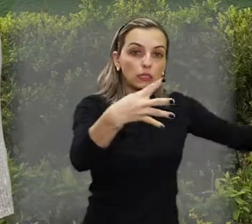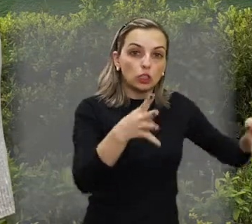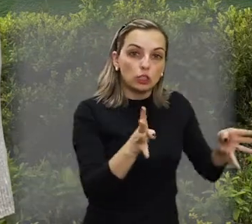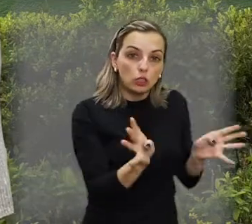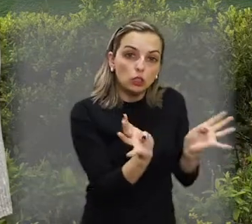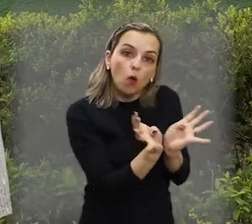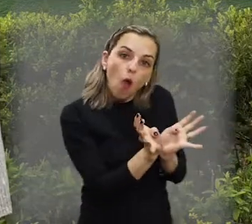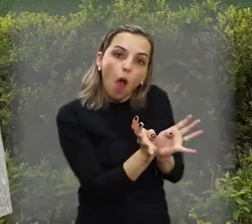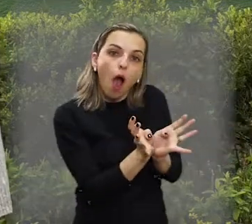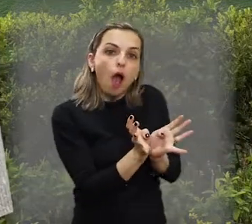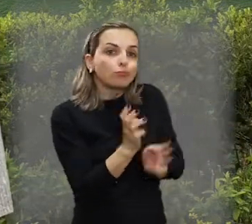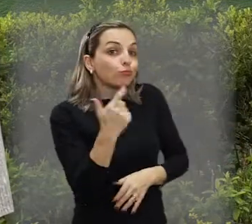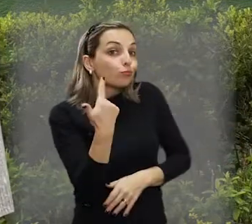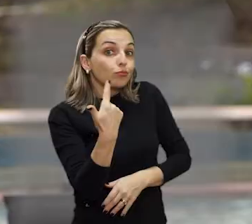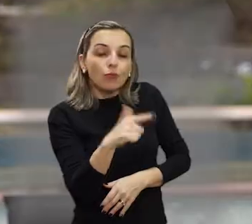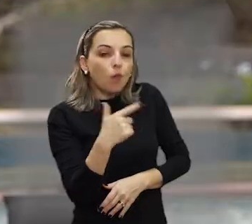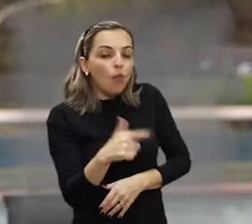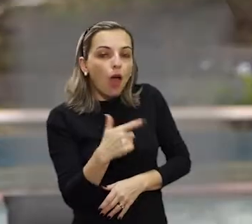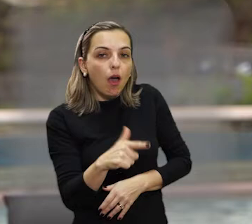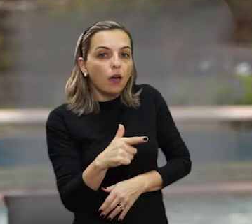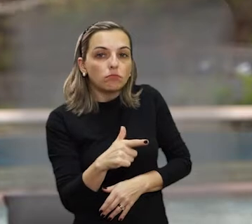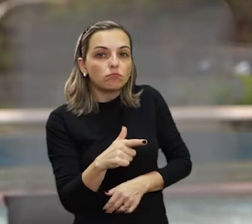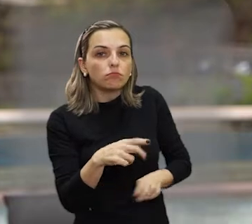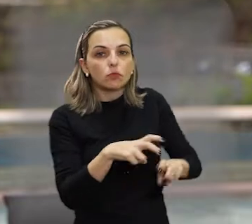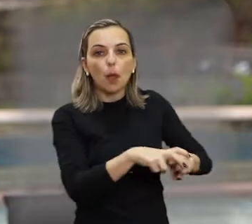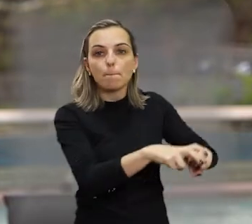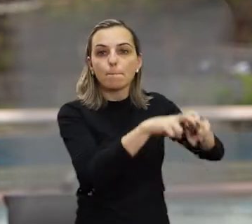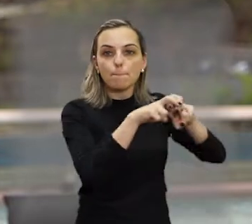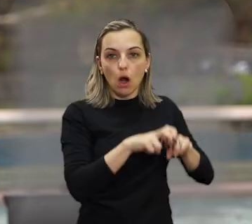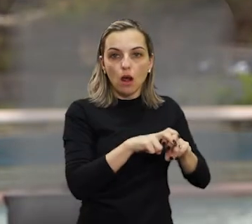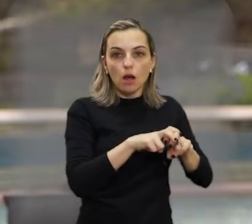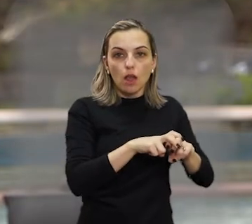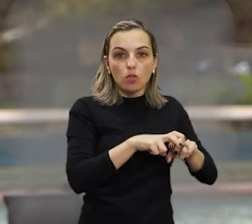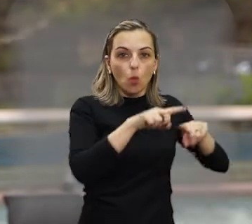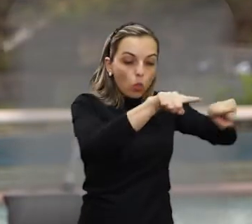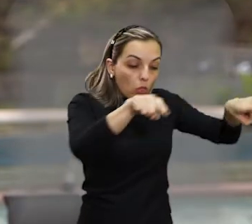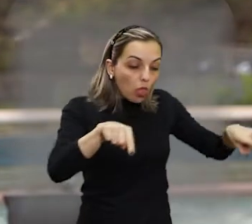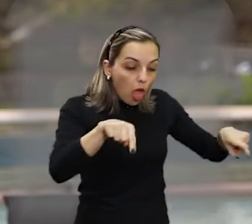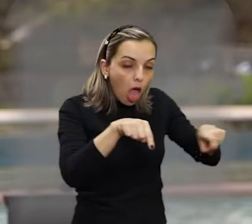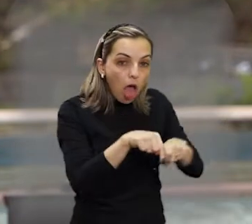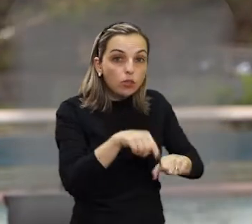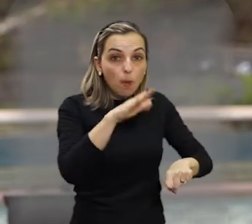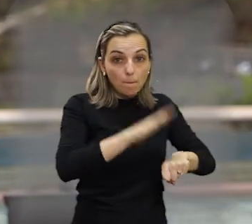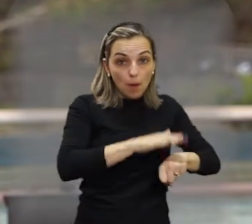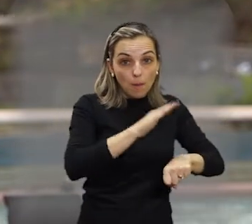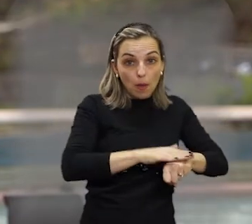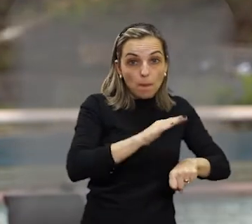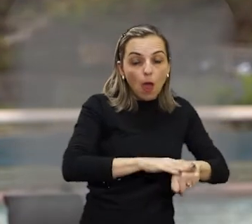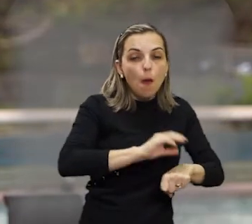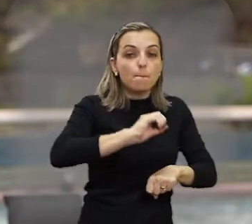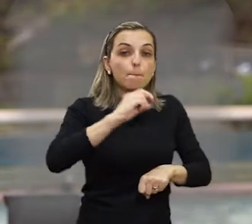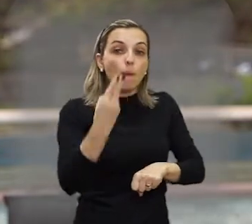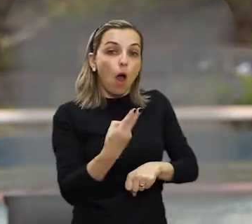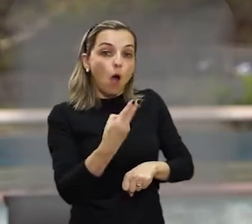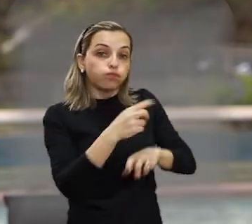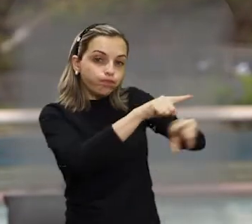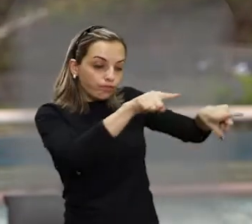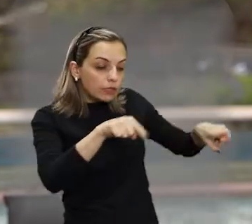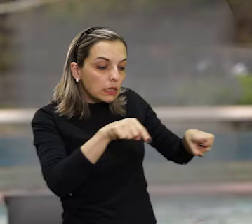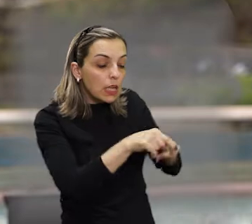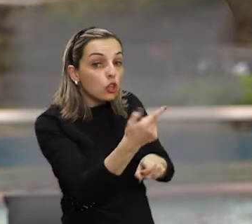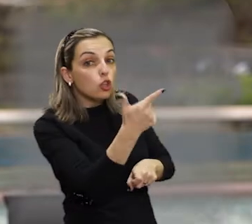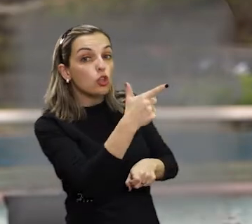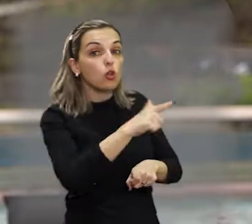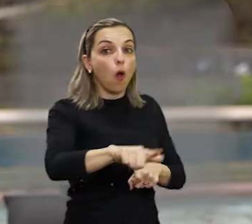base em que, Ana? Com base em que o proprietário não deixou o terreno em condições de limpeza